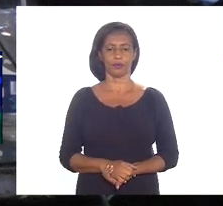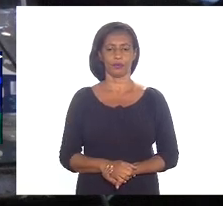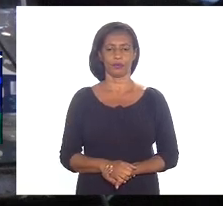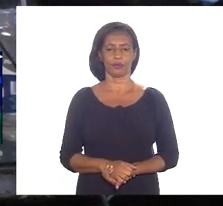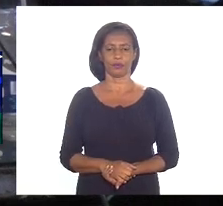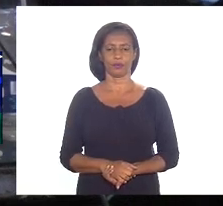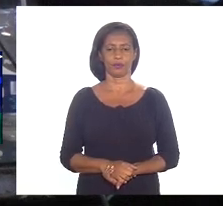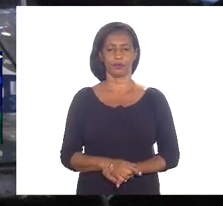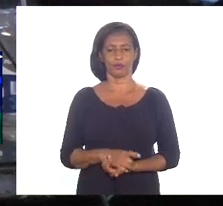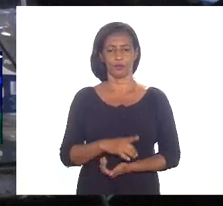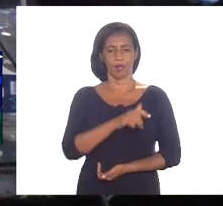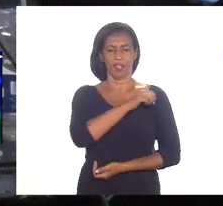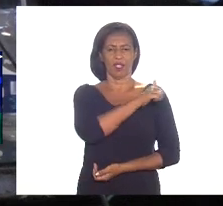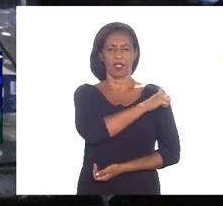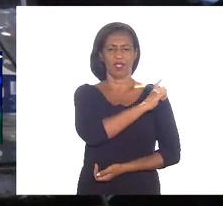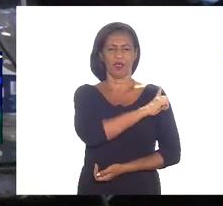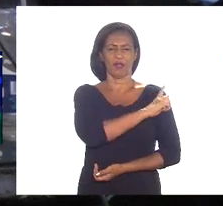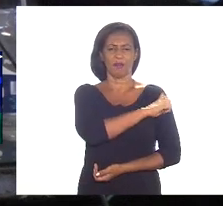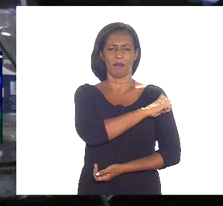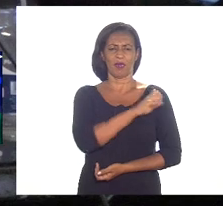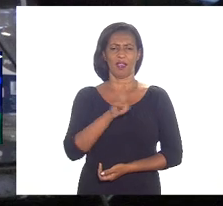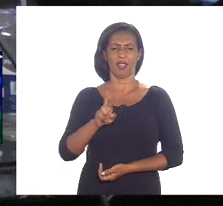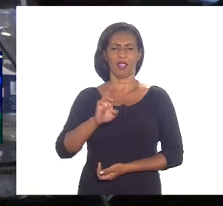deputada enfermeira Rejane